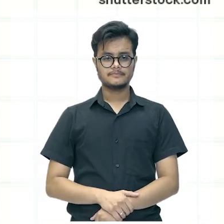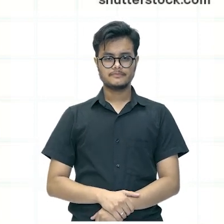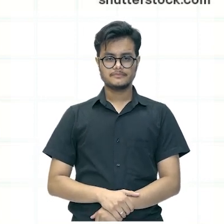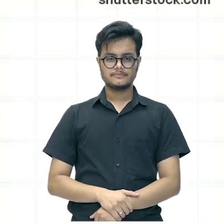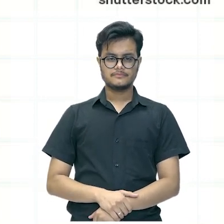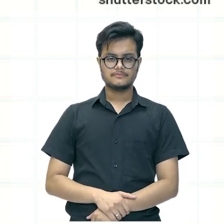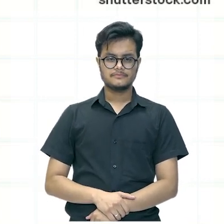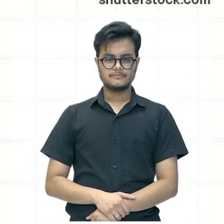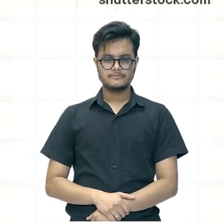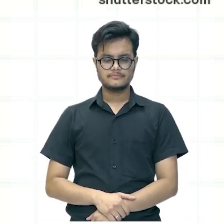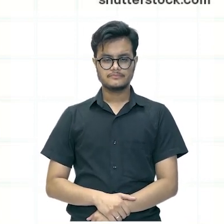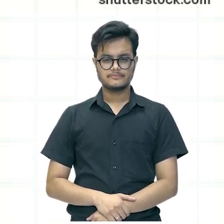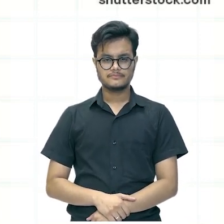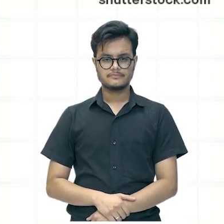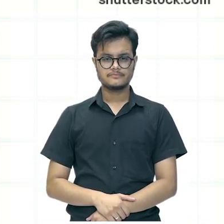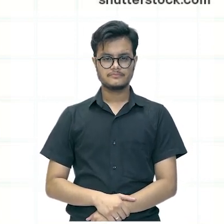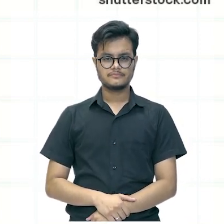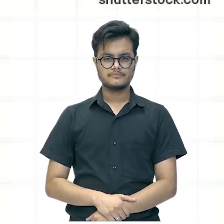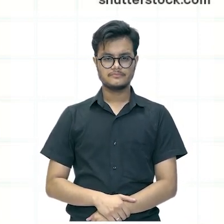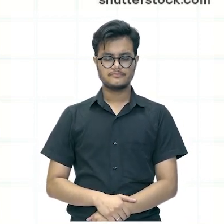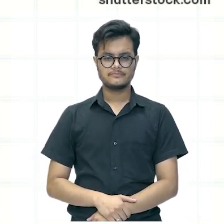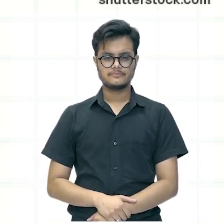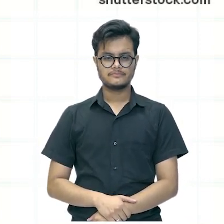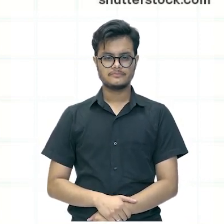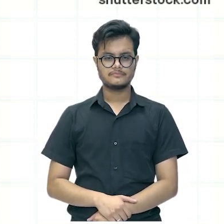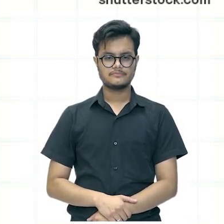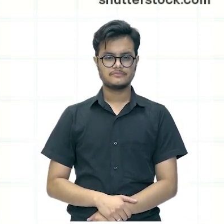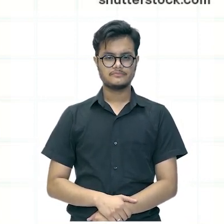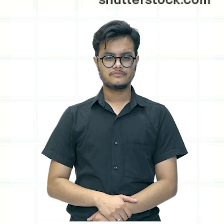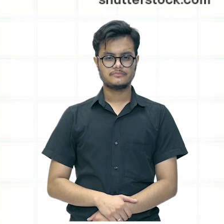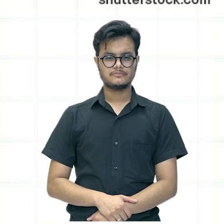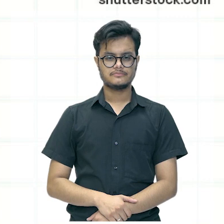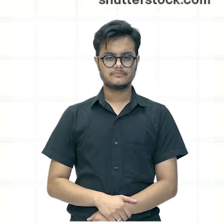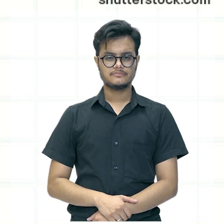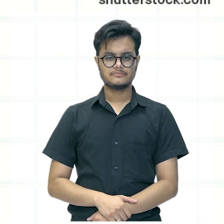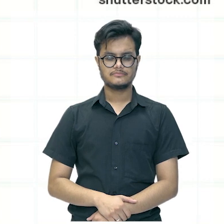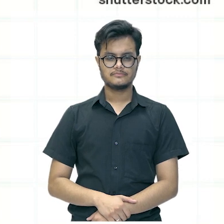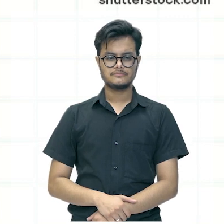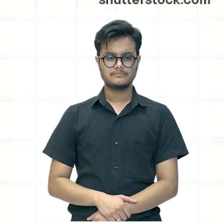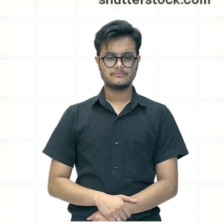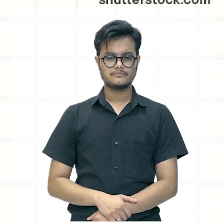can have serious, olha aí, sérios, o quê?